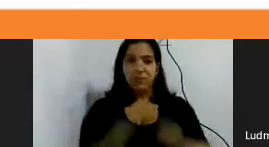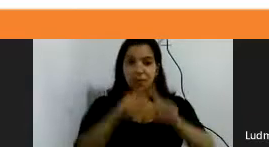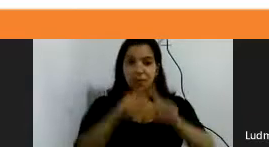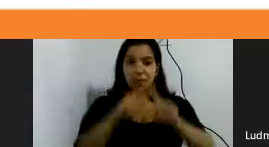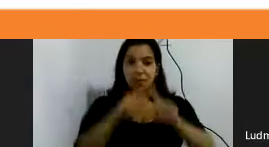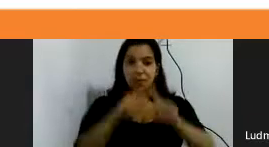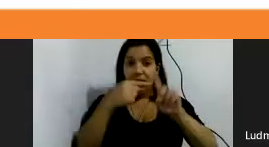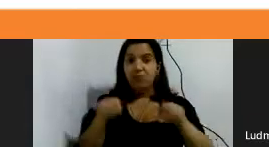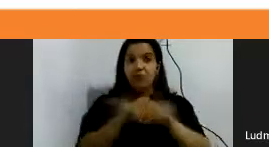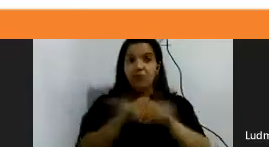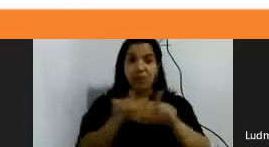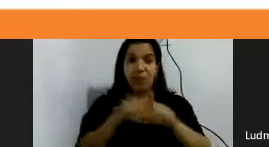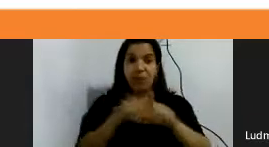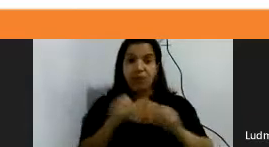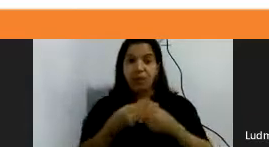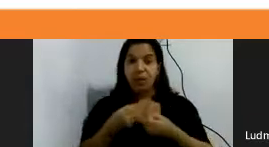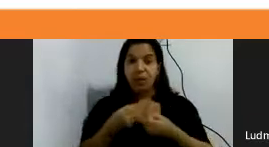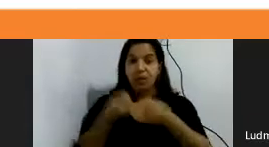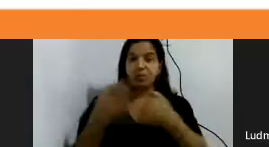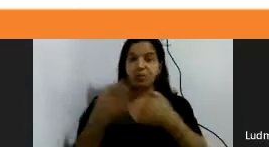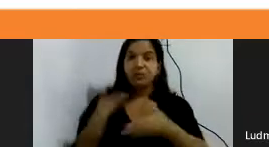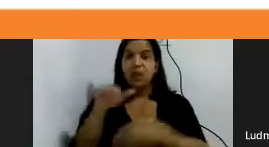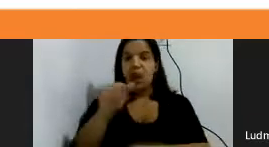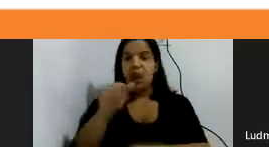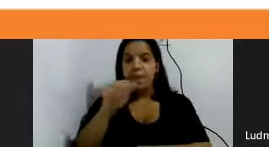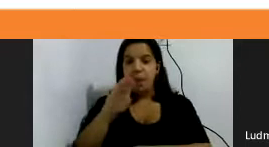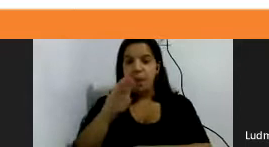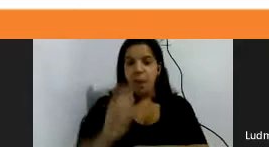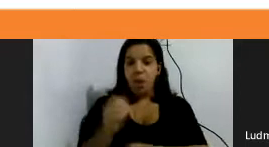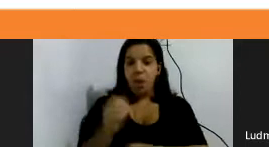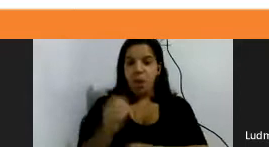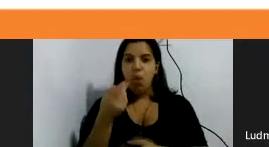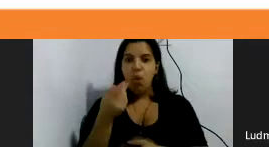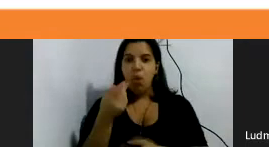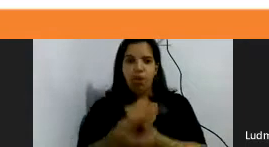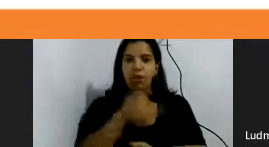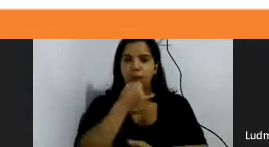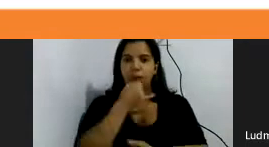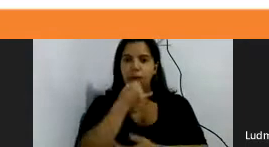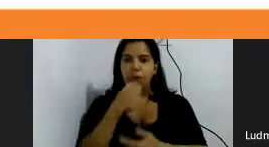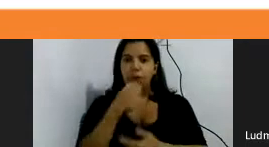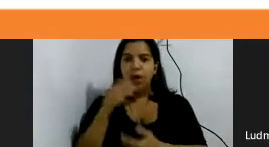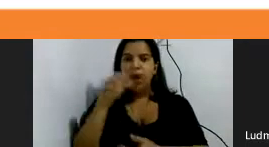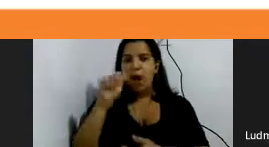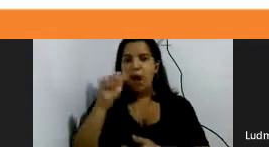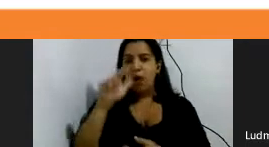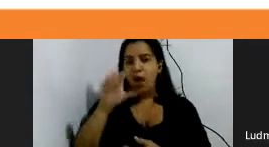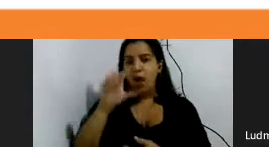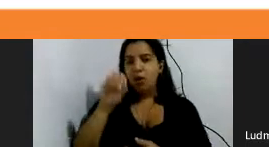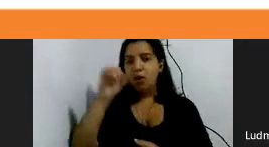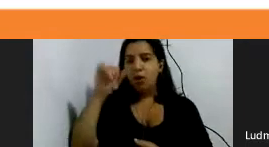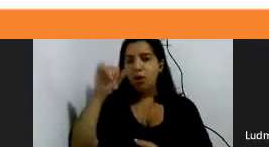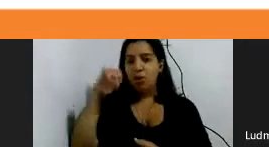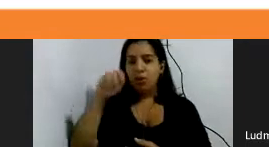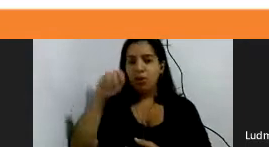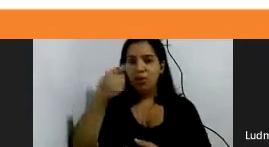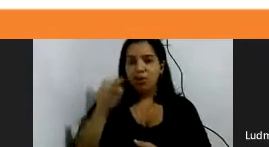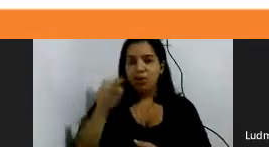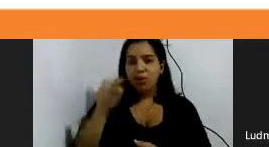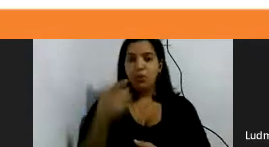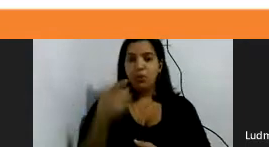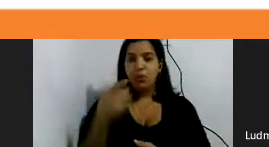gravidez ou transfusões que são ABO incompatíveis, a gente tem aloimunização eritrocitária.